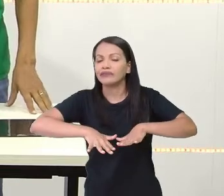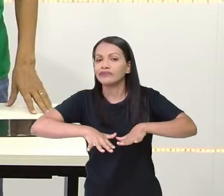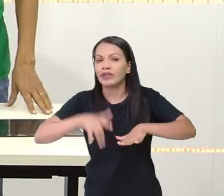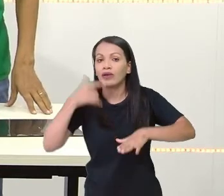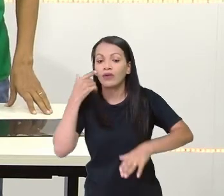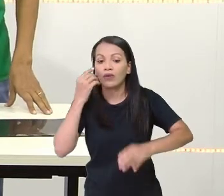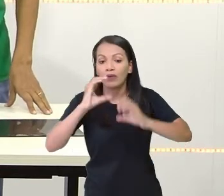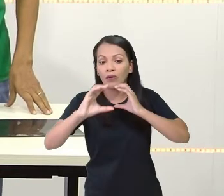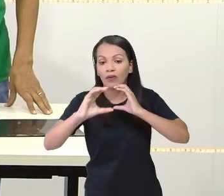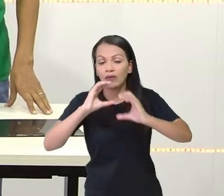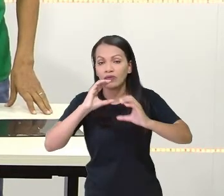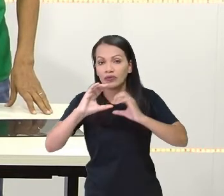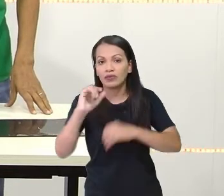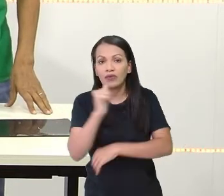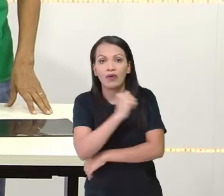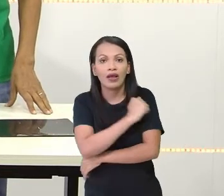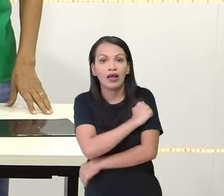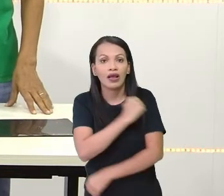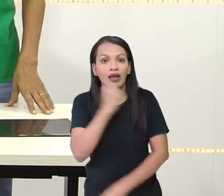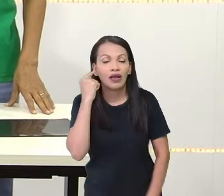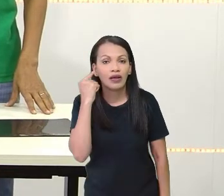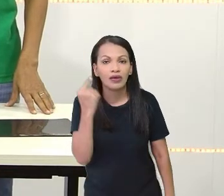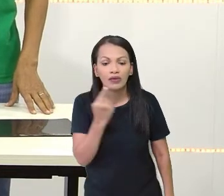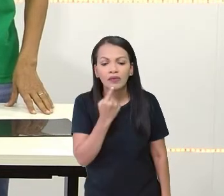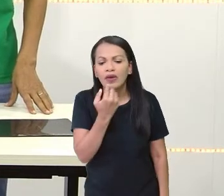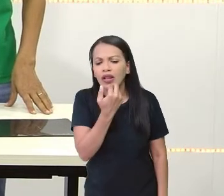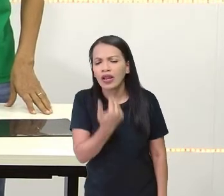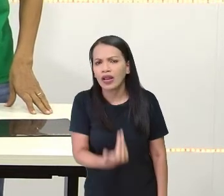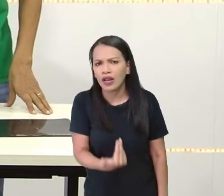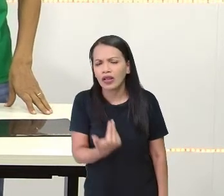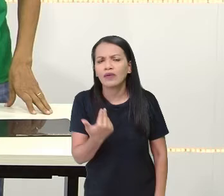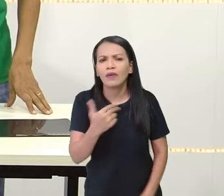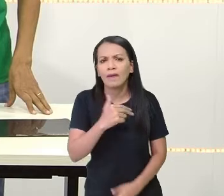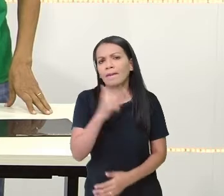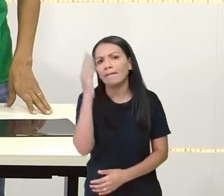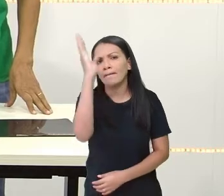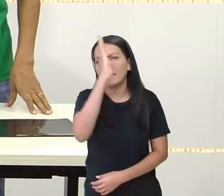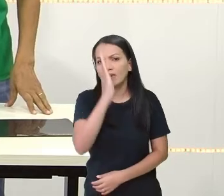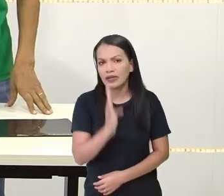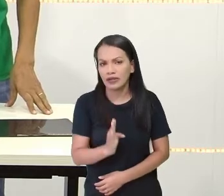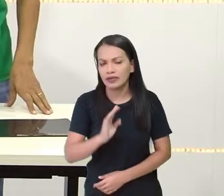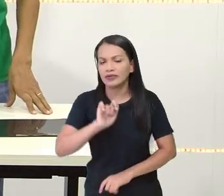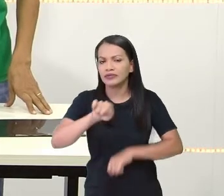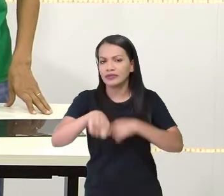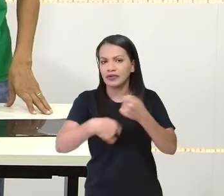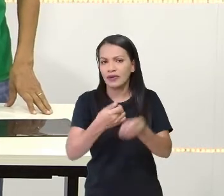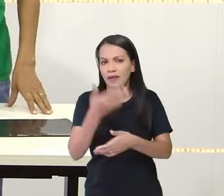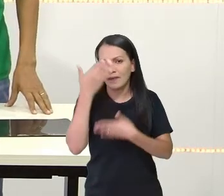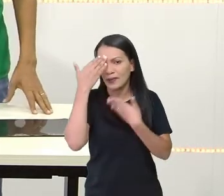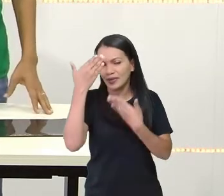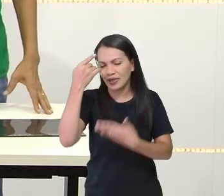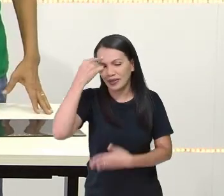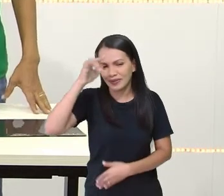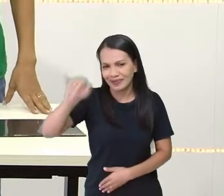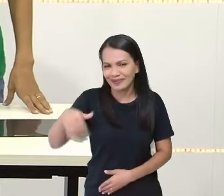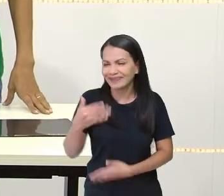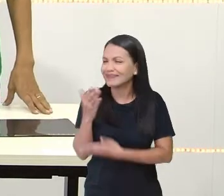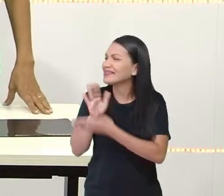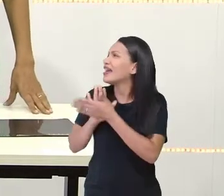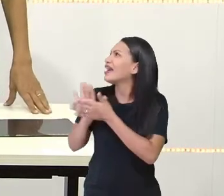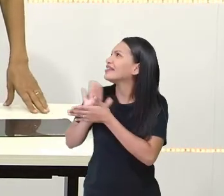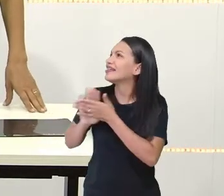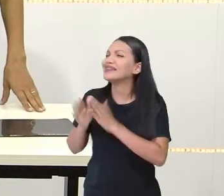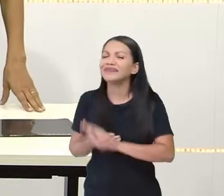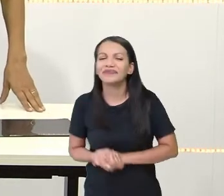pessoas. Ela é intérprete de Libras, que é língua brasileira de sinais. Muito obrigada, Jéssica. E no chat, para